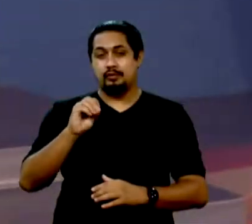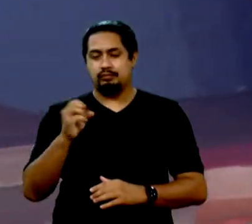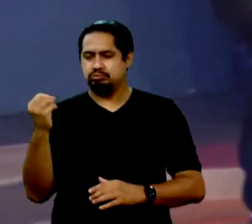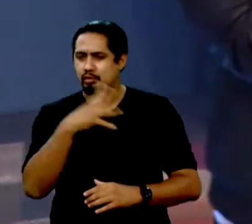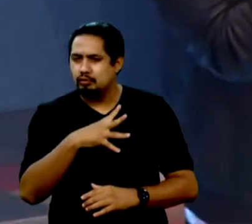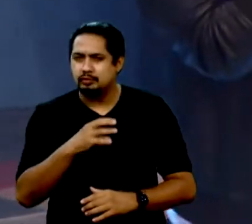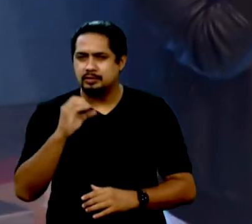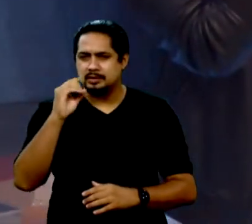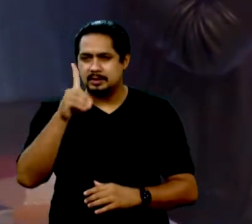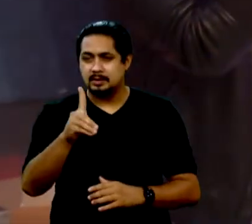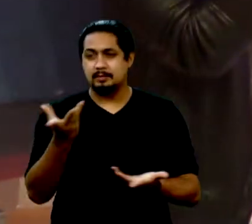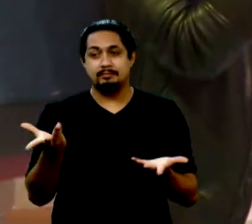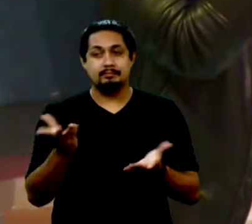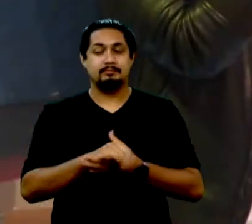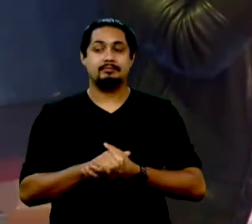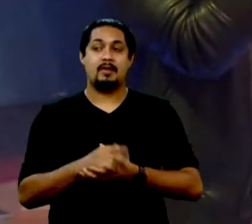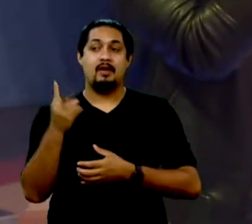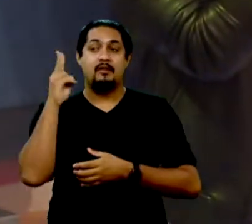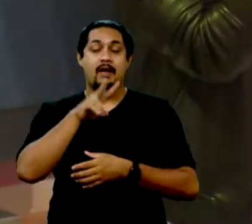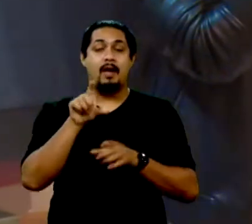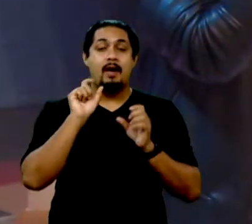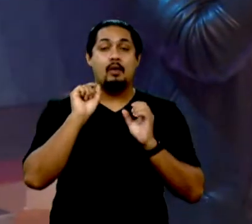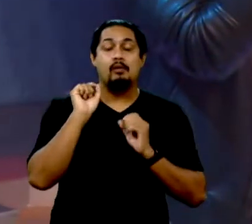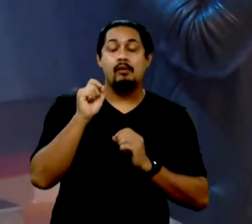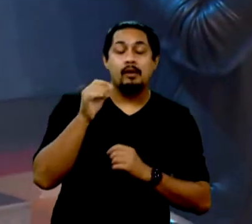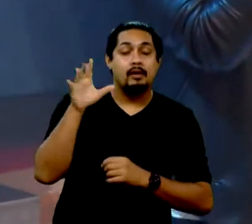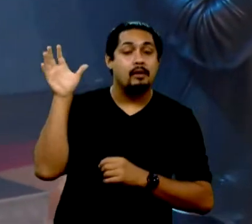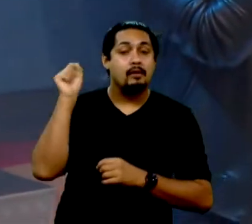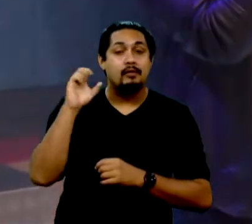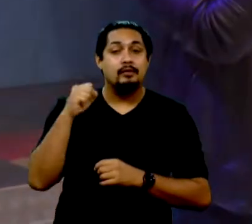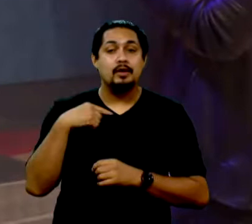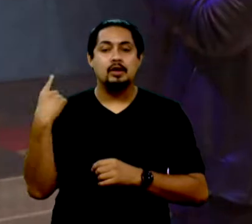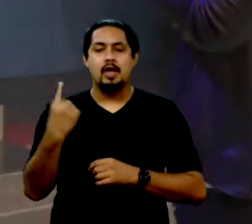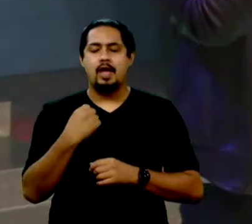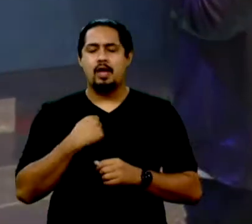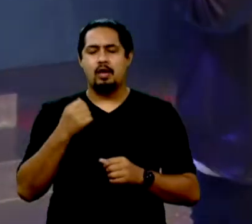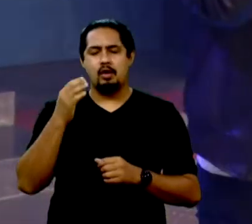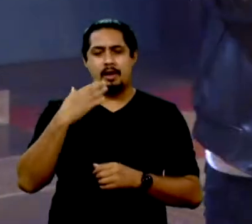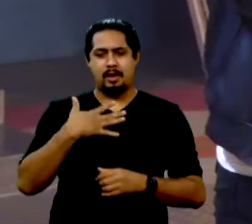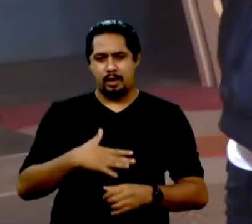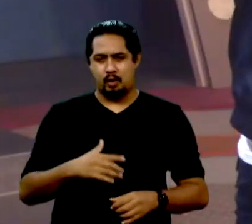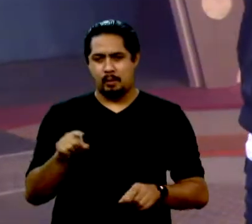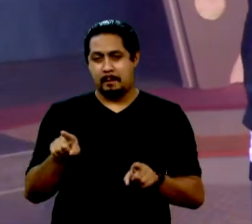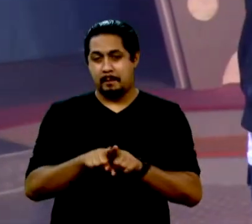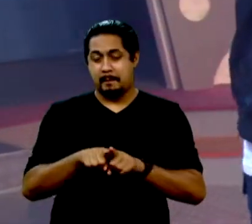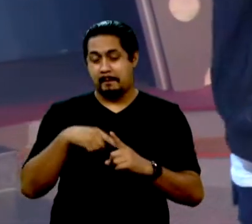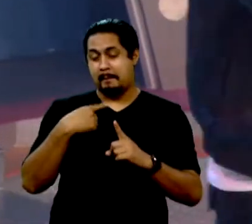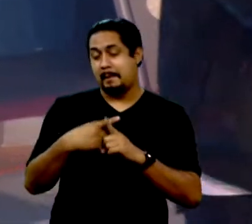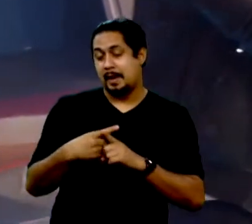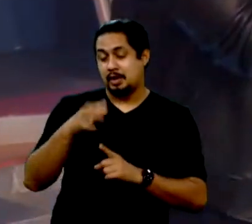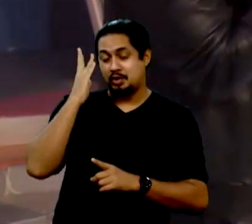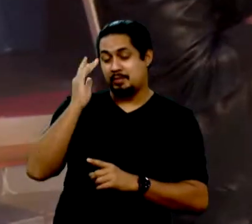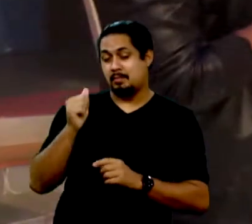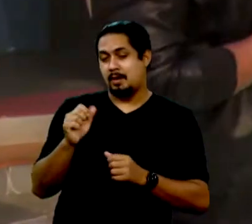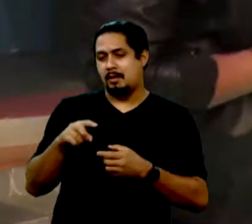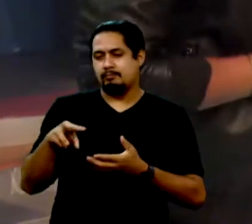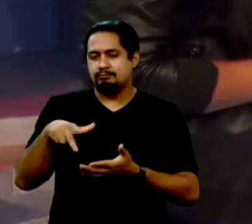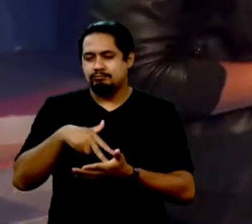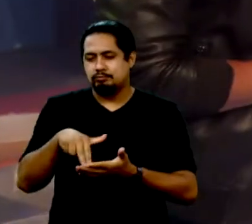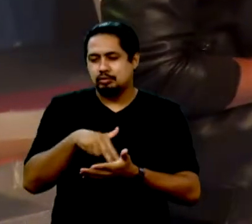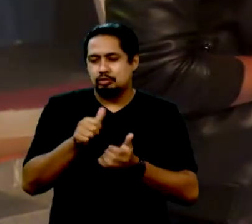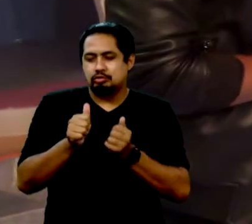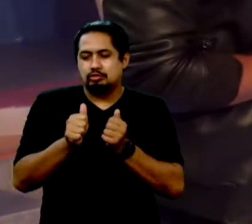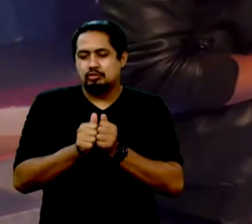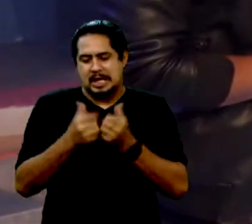Vamos ver agora o que, que nós vamos ouvir agora. Porque agora eu quero eu dançar com o seu chibeste, mas eu quero te convidar para essa próxima dança. Moranguinho, né? Ele vai